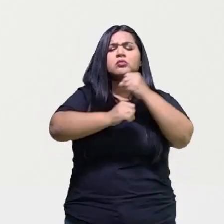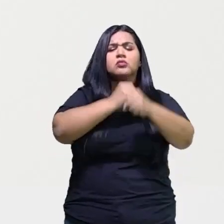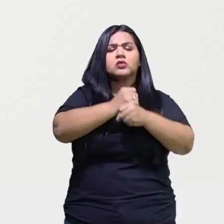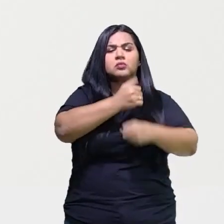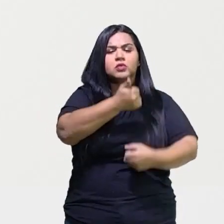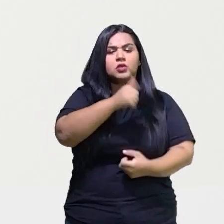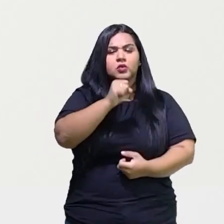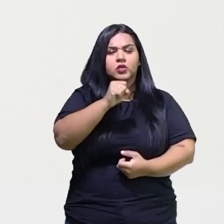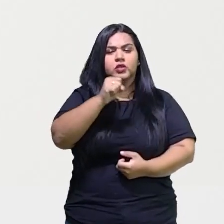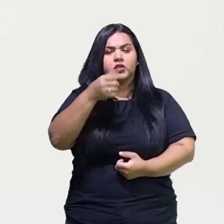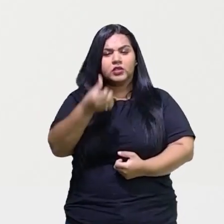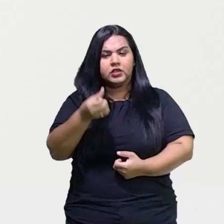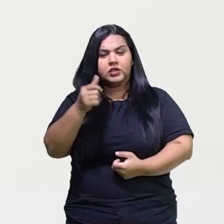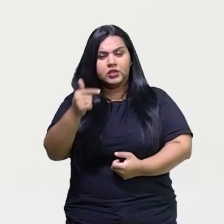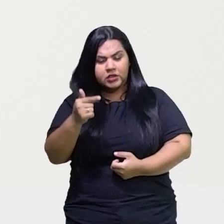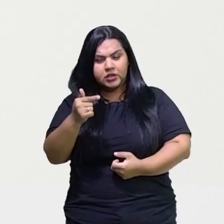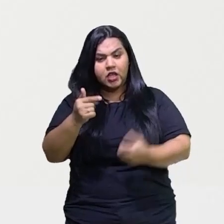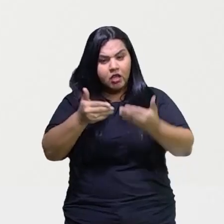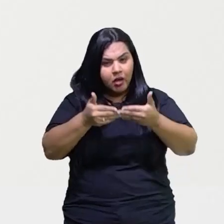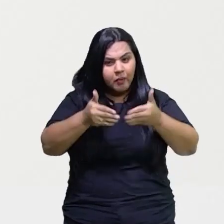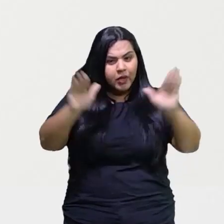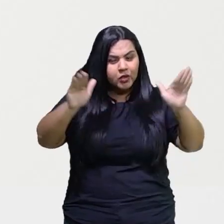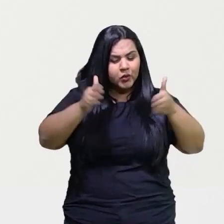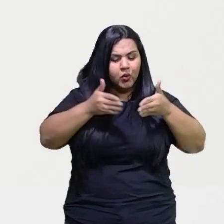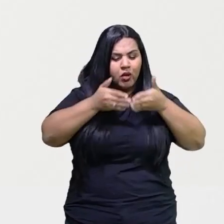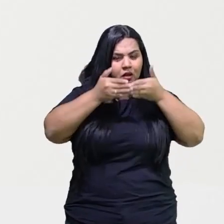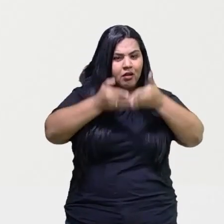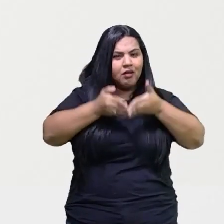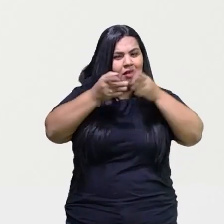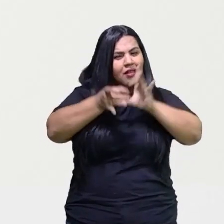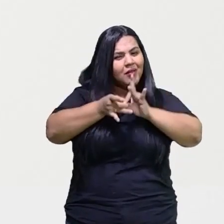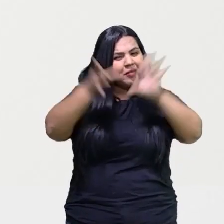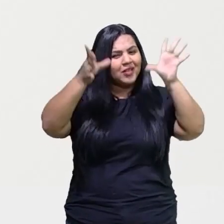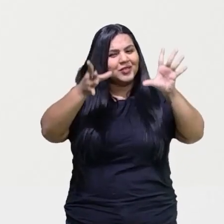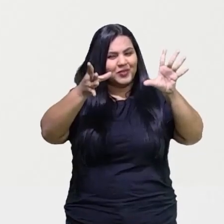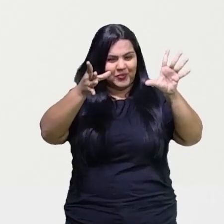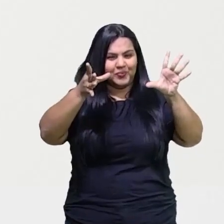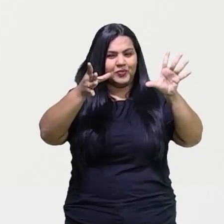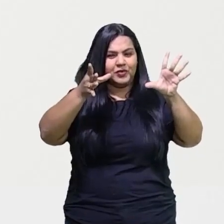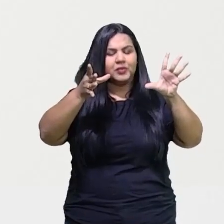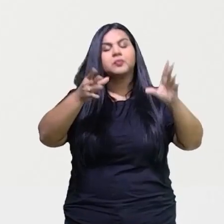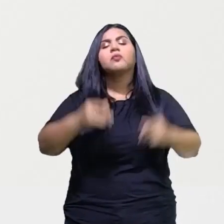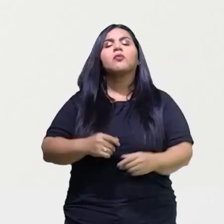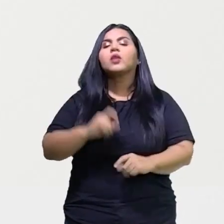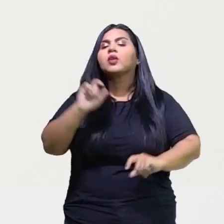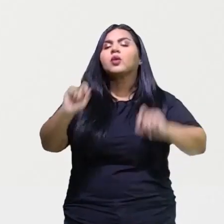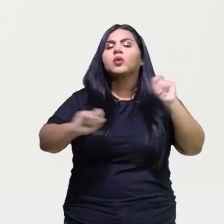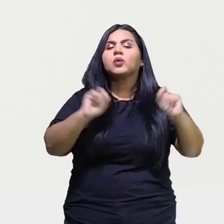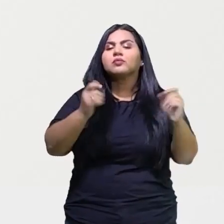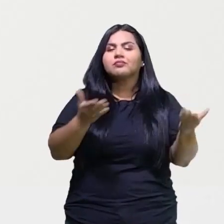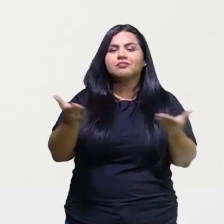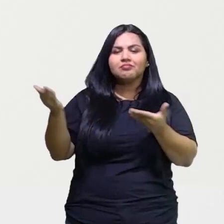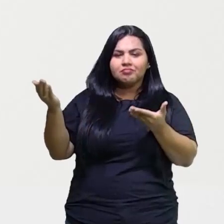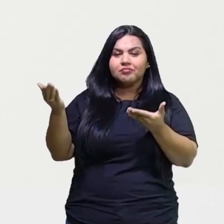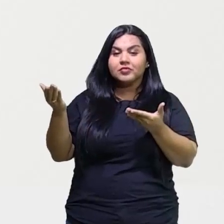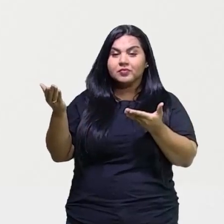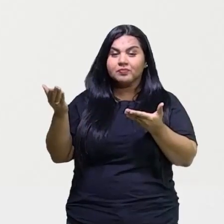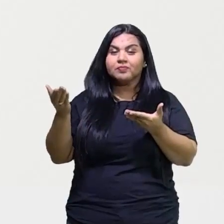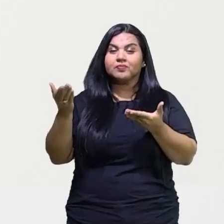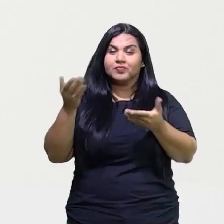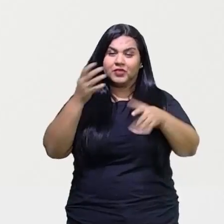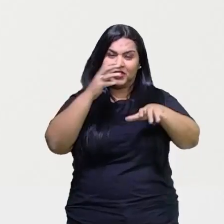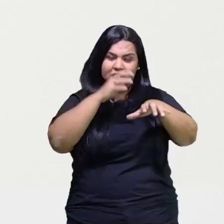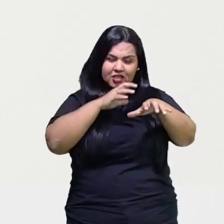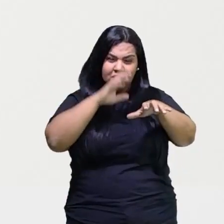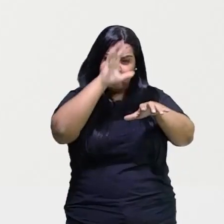1867 houve a abertura da navegação do Amazonas aos países amigos. Agora, olha isso. Na província